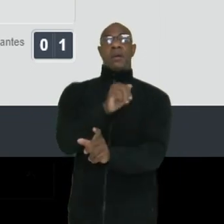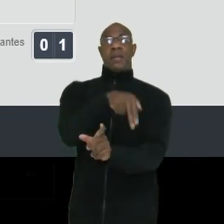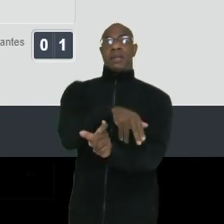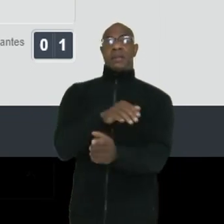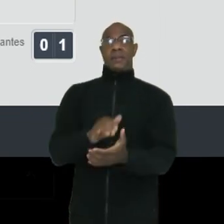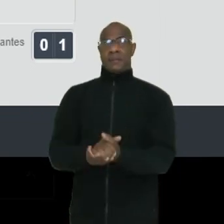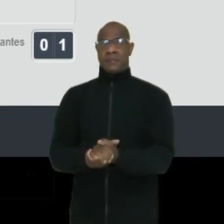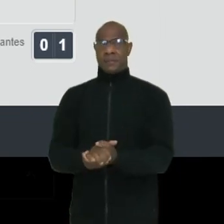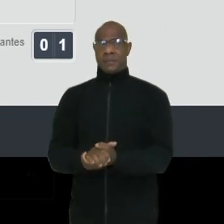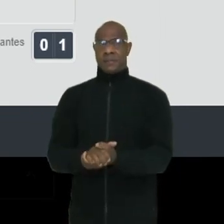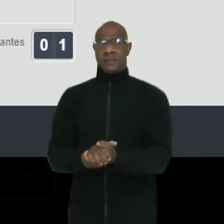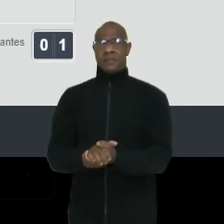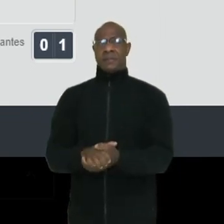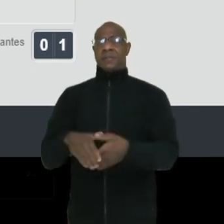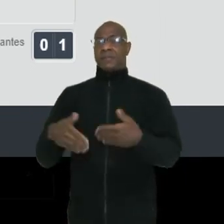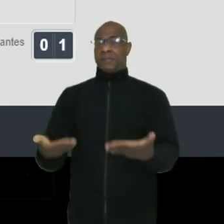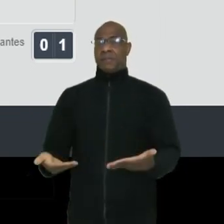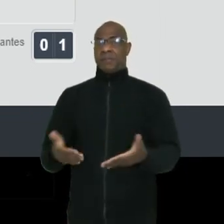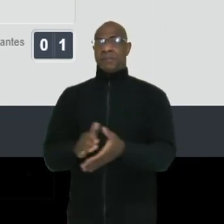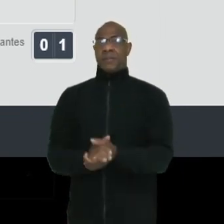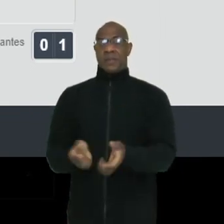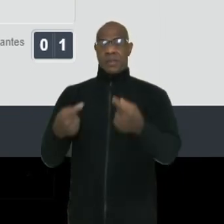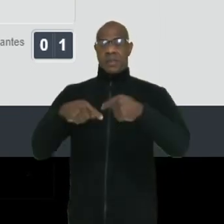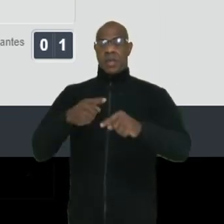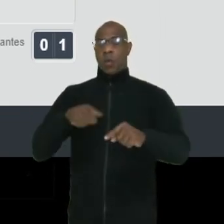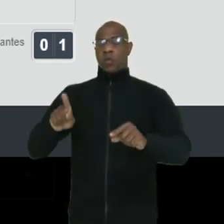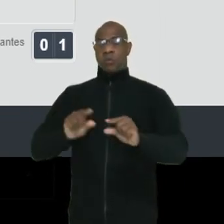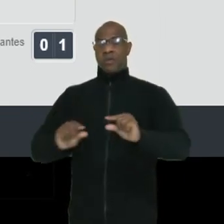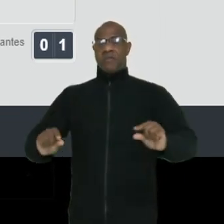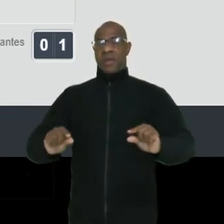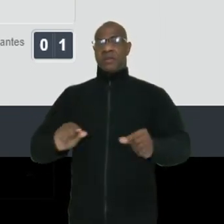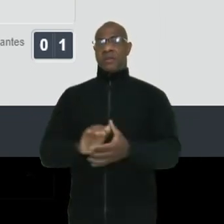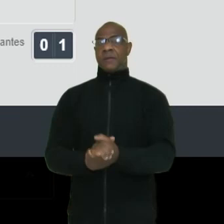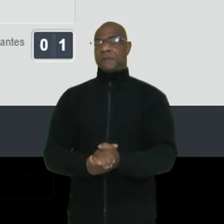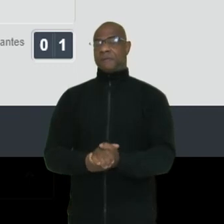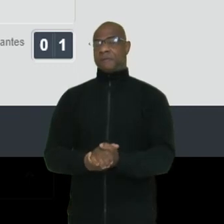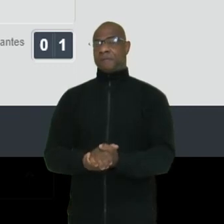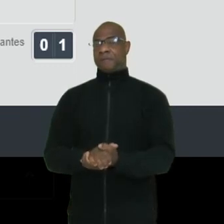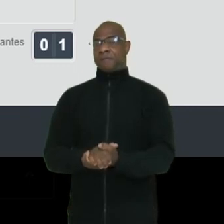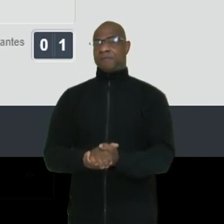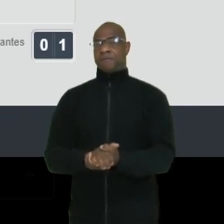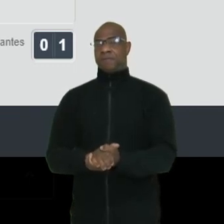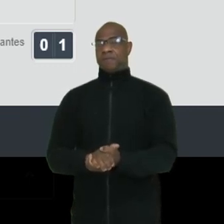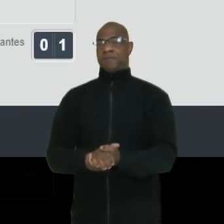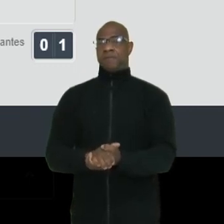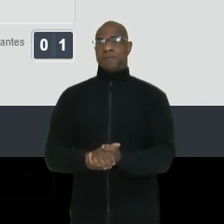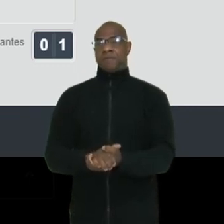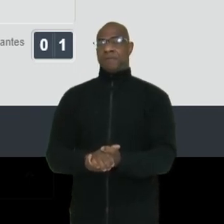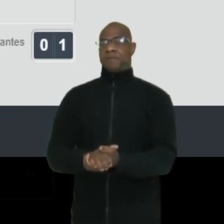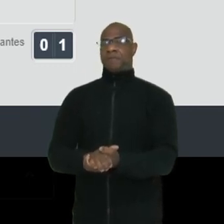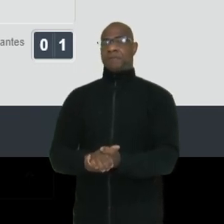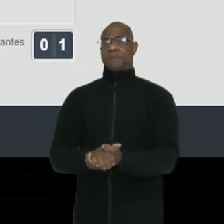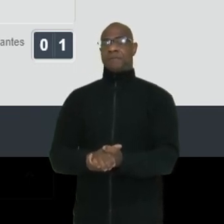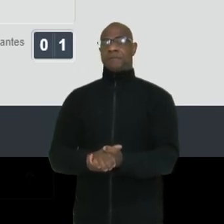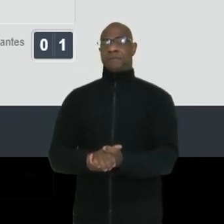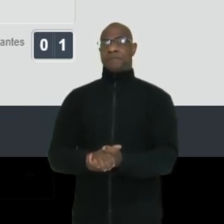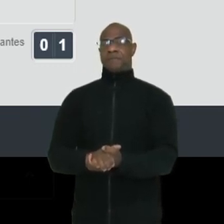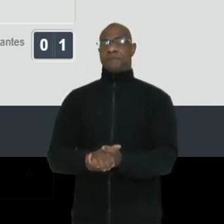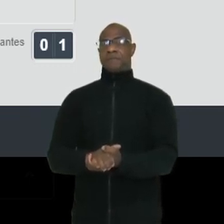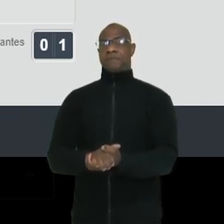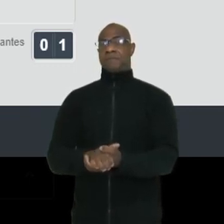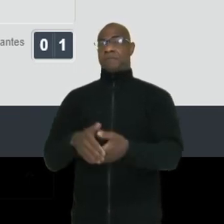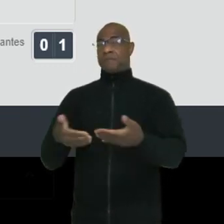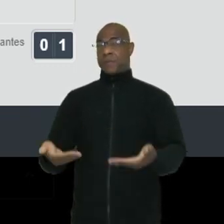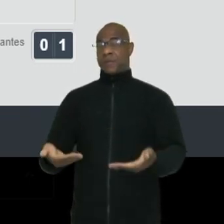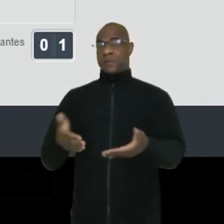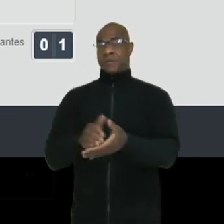morning. E a última frase nós temos the evening I usually watch TV. Então, nesse caso,